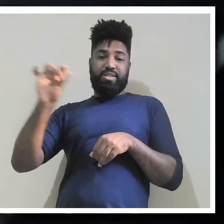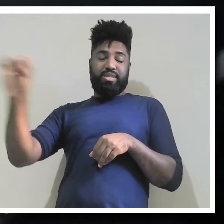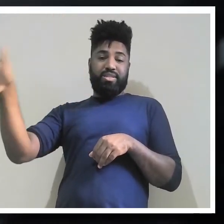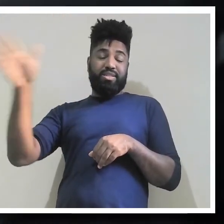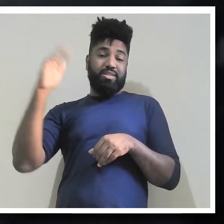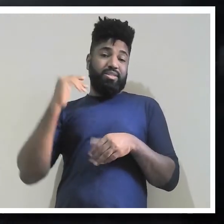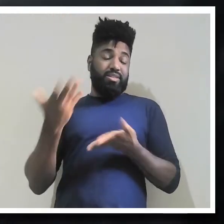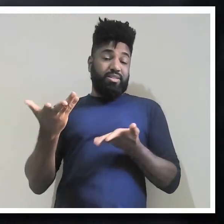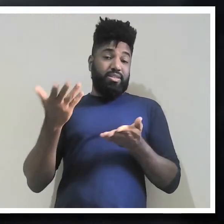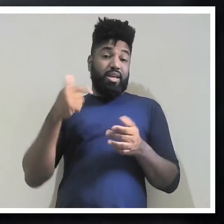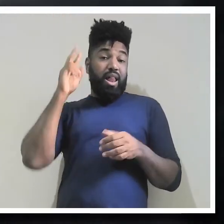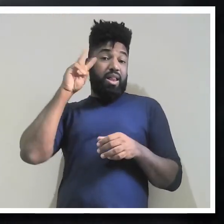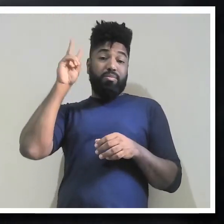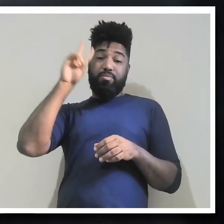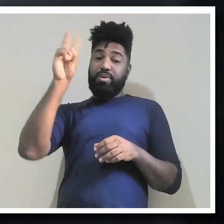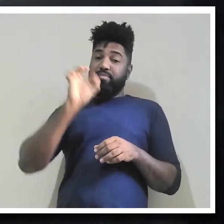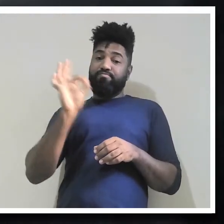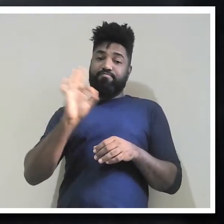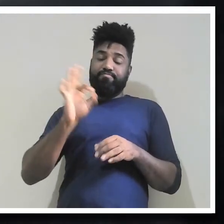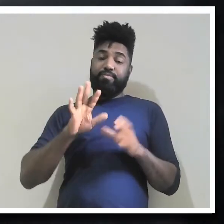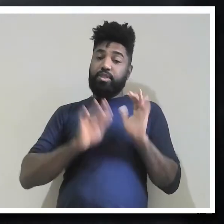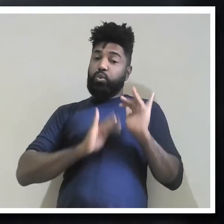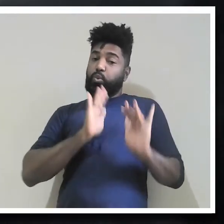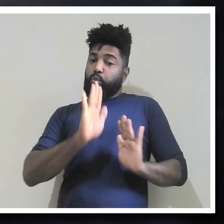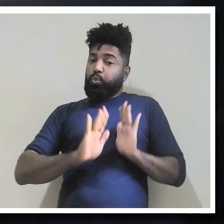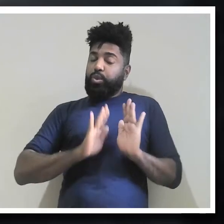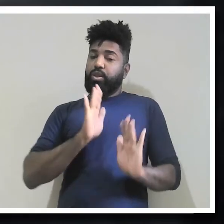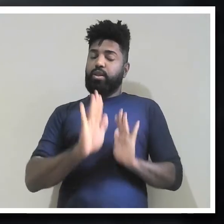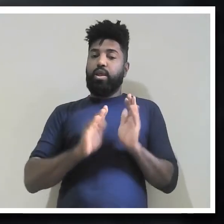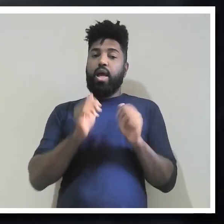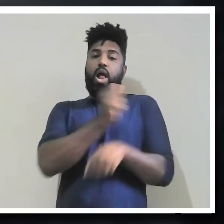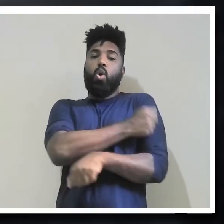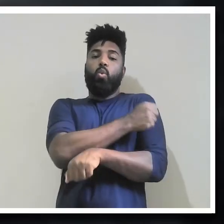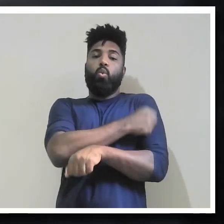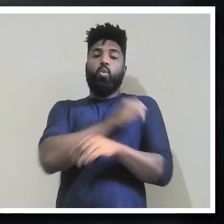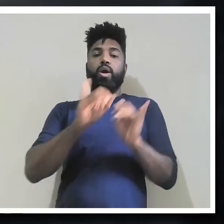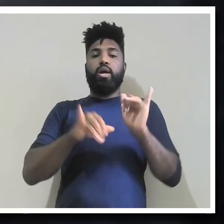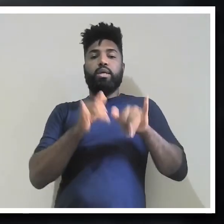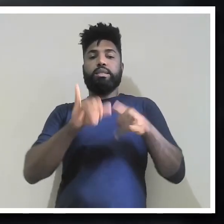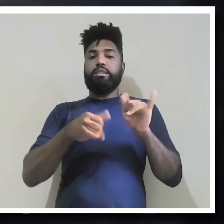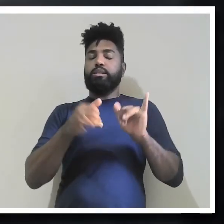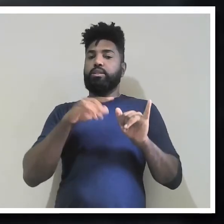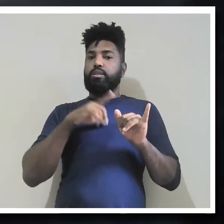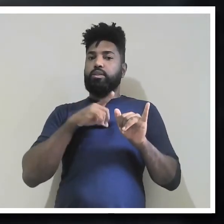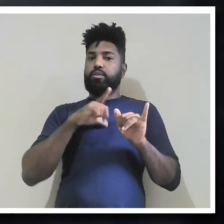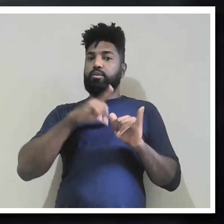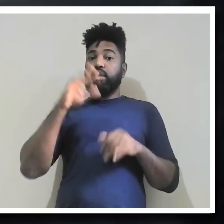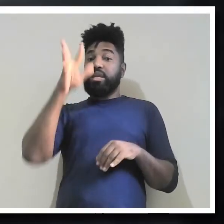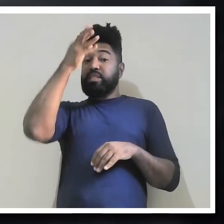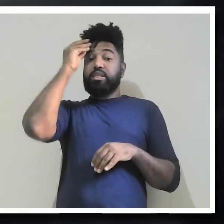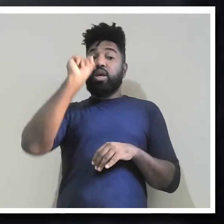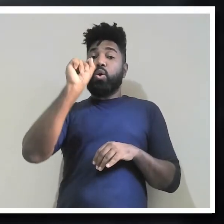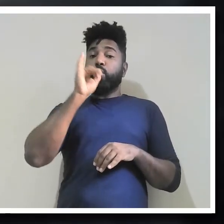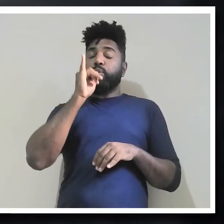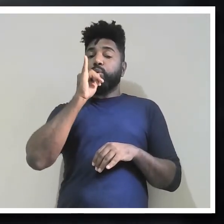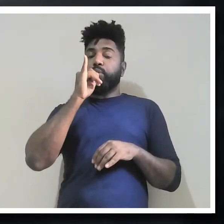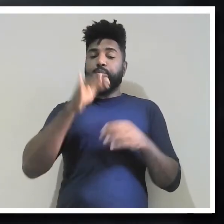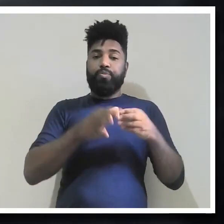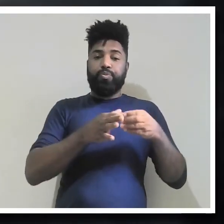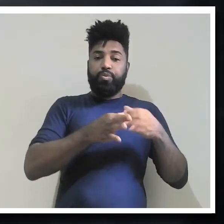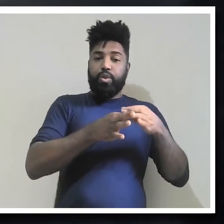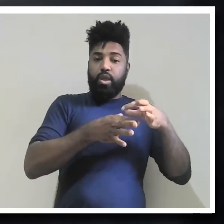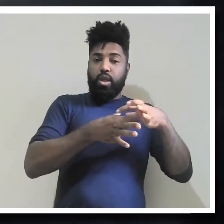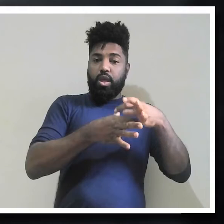tido cuidado de lembrar disso. Um estudante de química muitas vezes se esquece de uma questão técnica muito importante. É porque um funil de